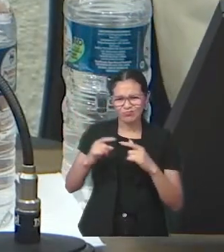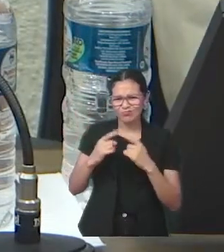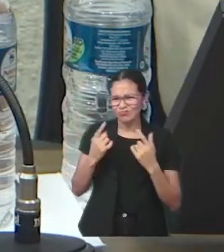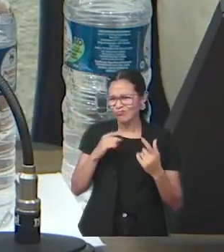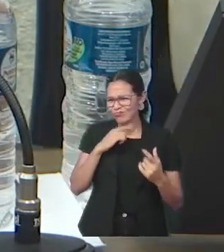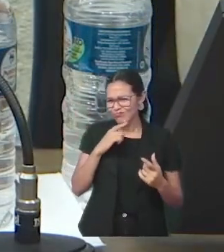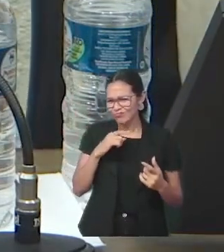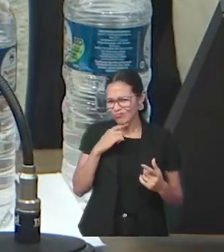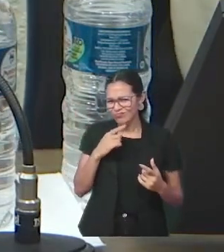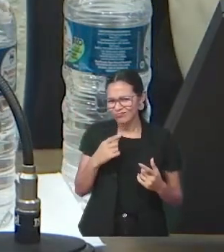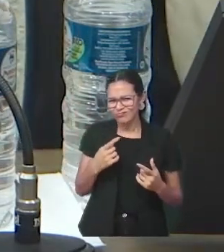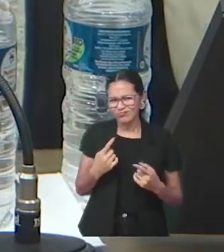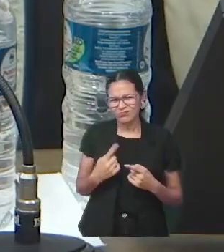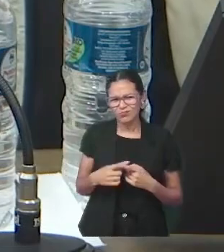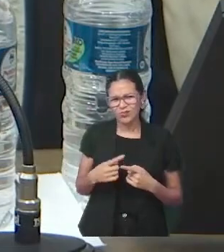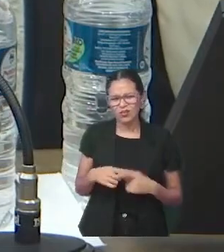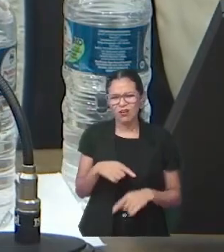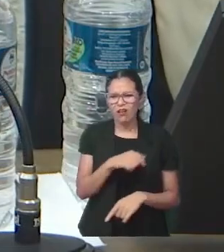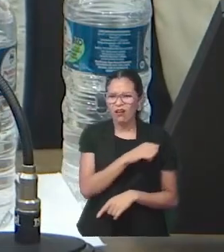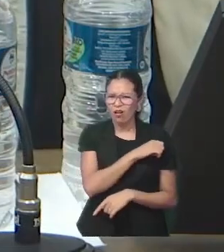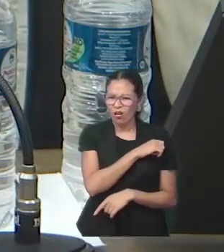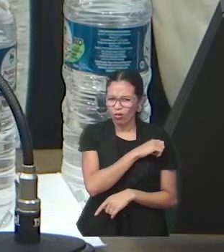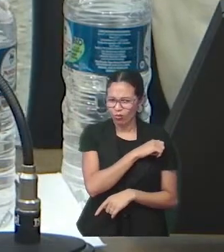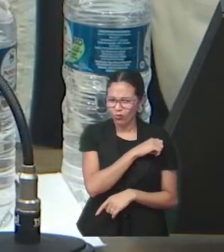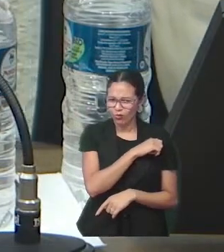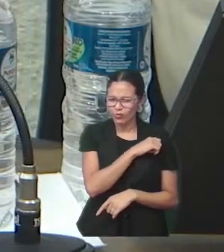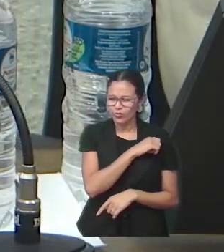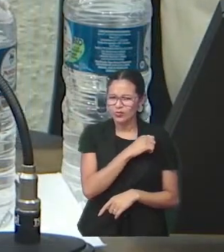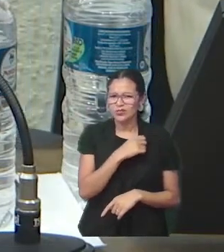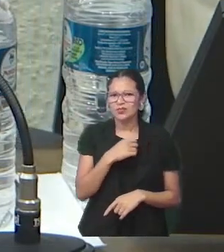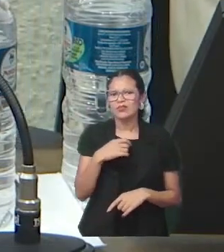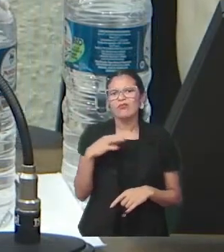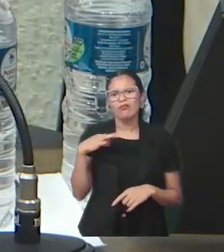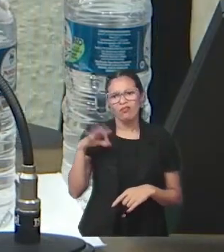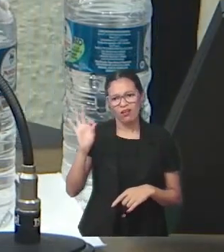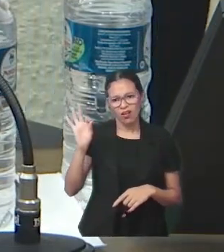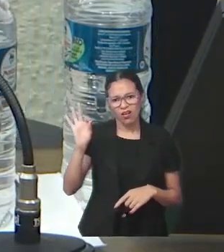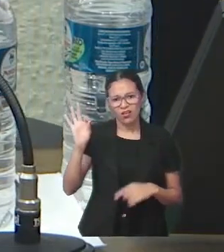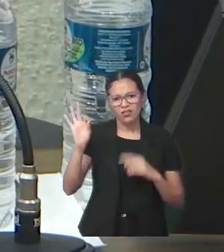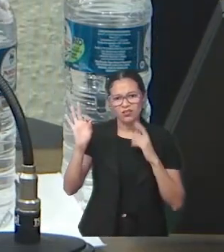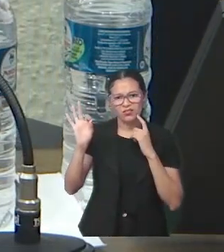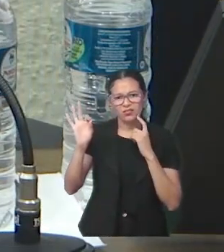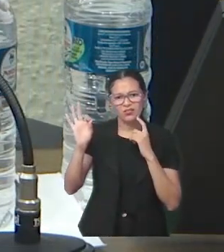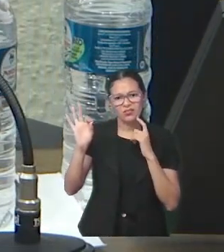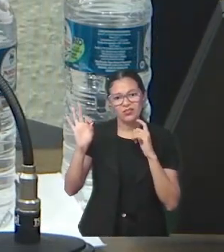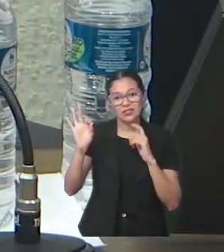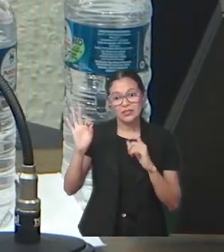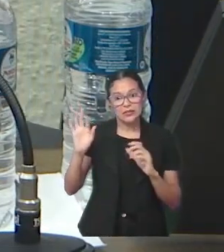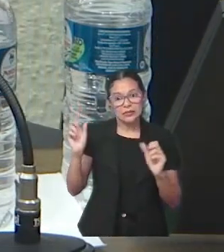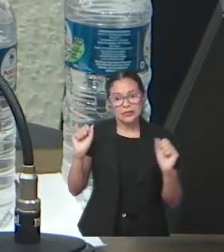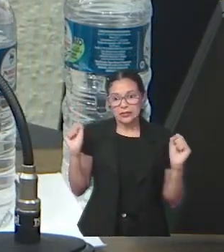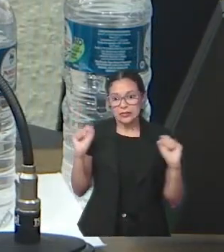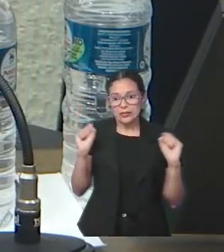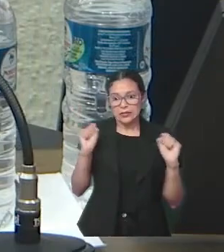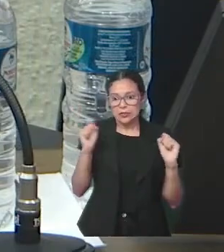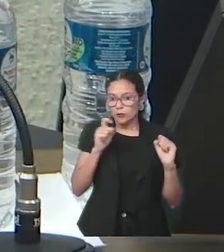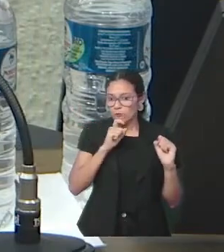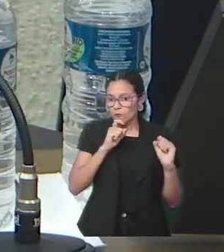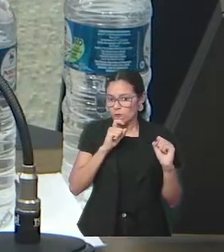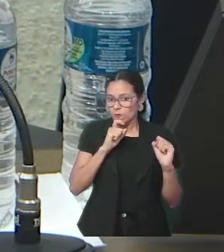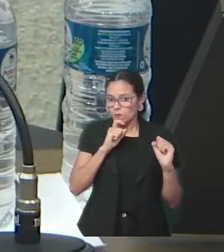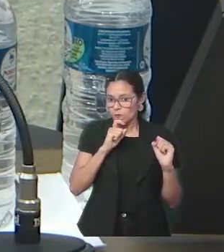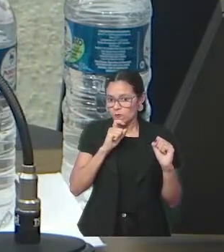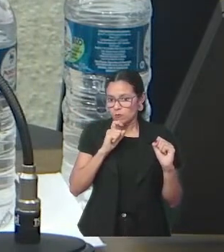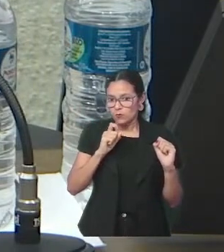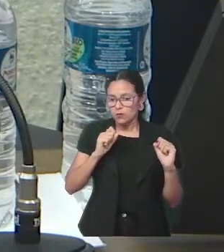que os alunos com certeza vão colocar o ar-condicionado praticamente congelando, tipo